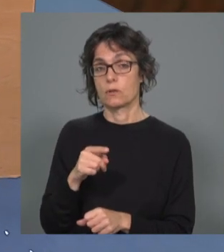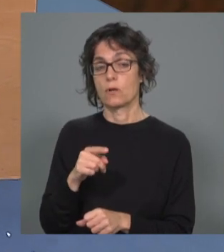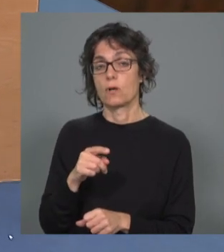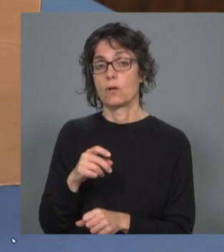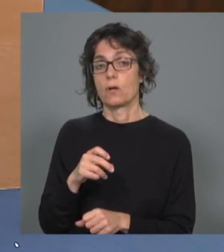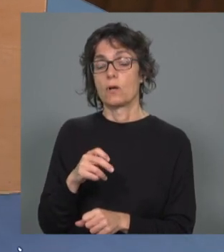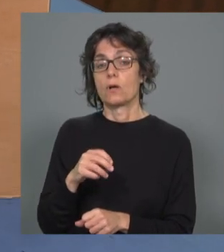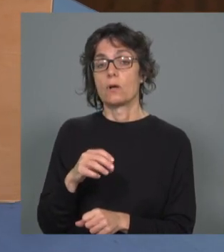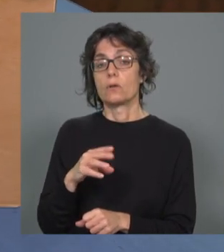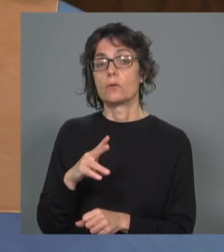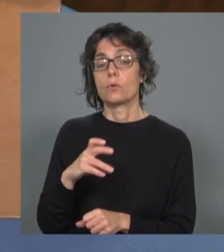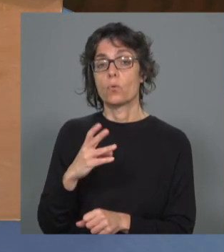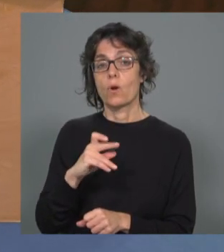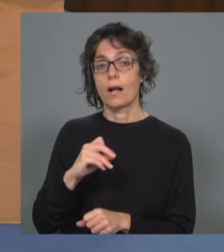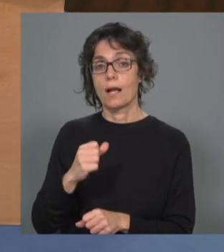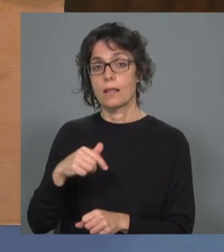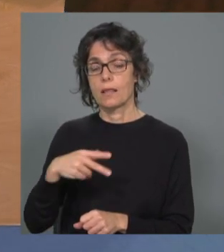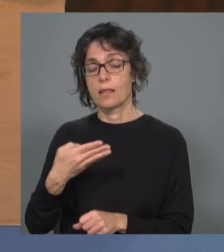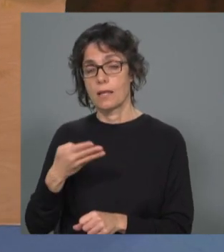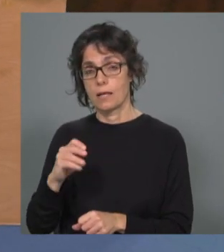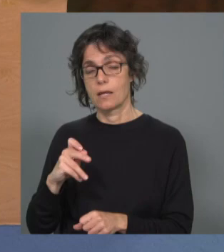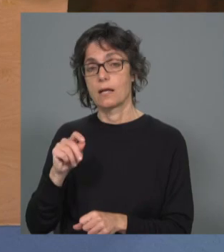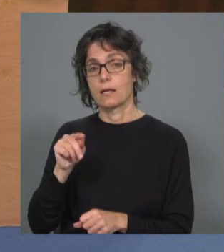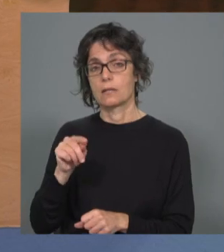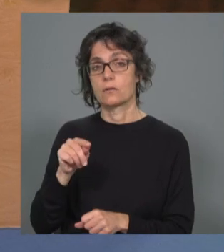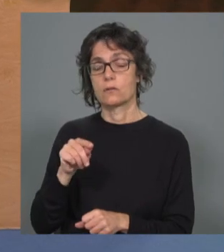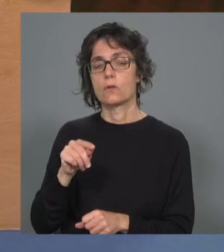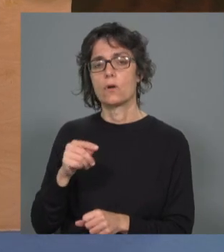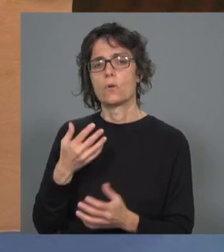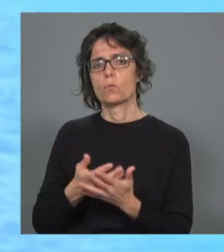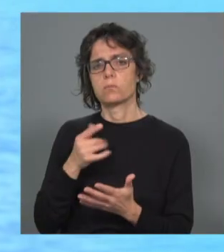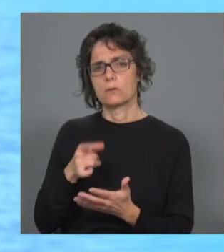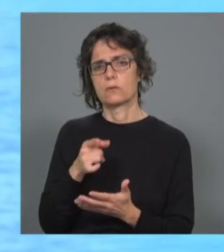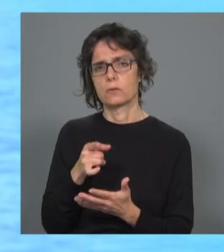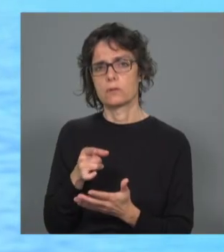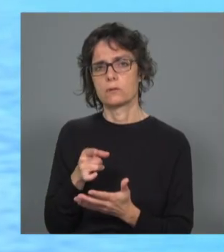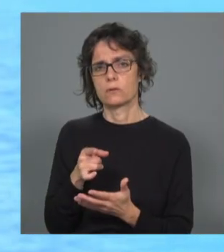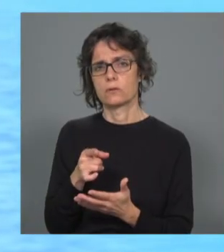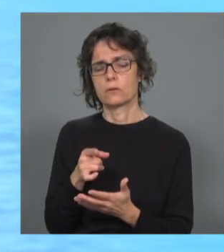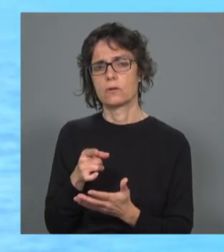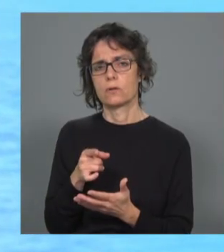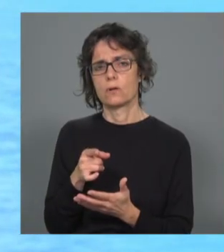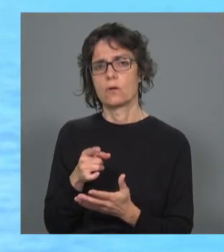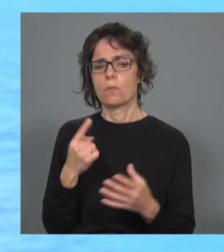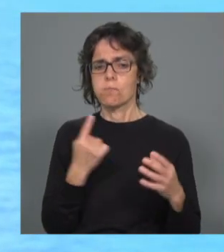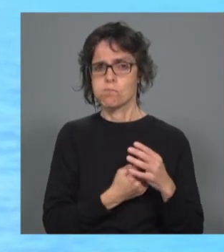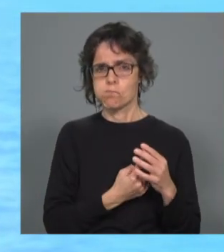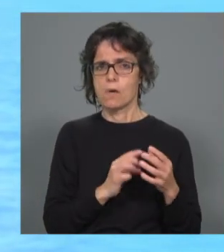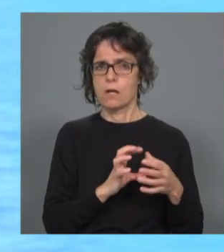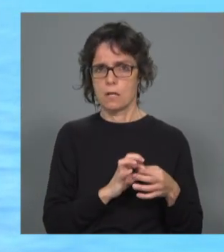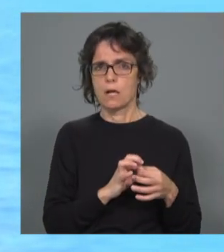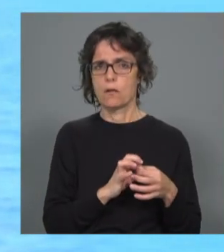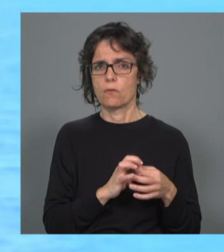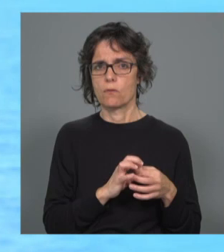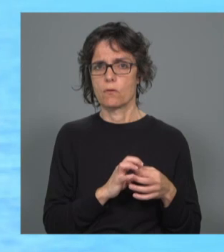E é uma nota a centrar-se muito no impacto que o confinamento teve no mundo do trabalho,